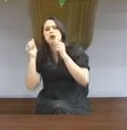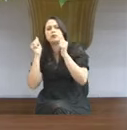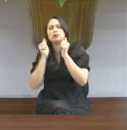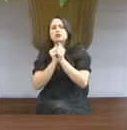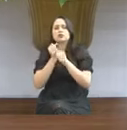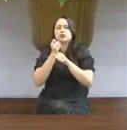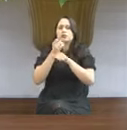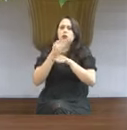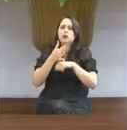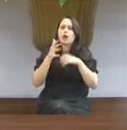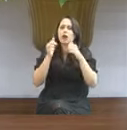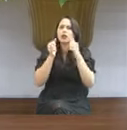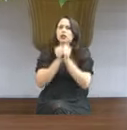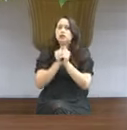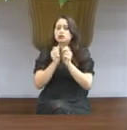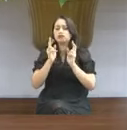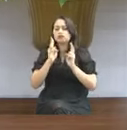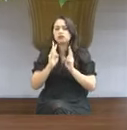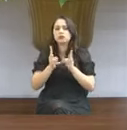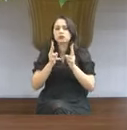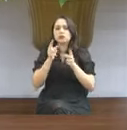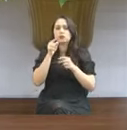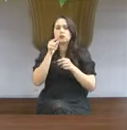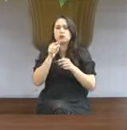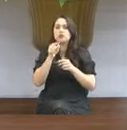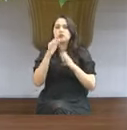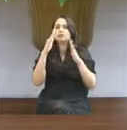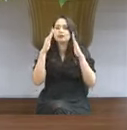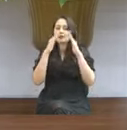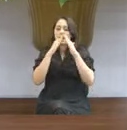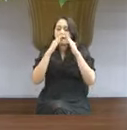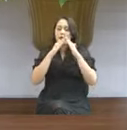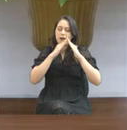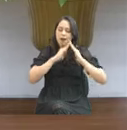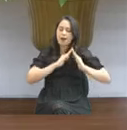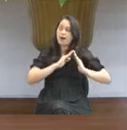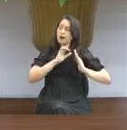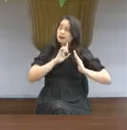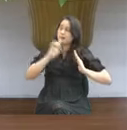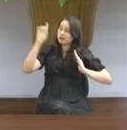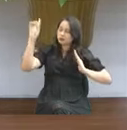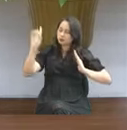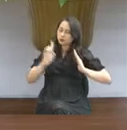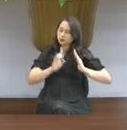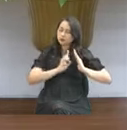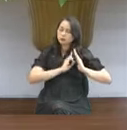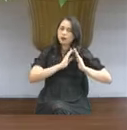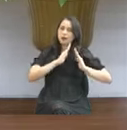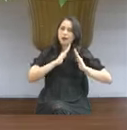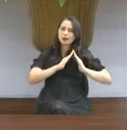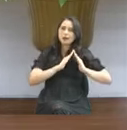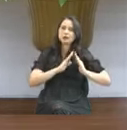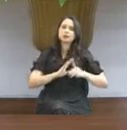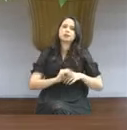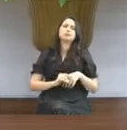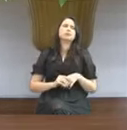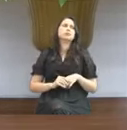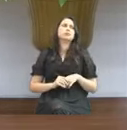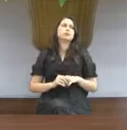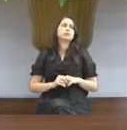contigo. Você é templo do meu espírito.